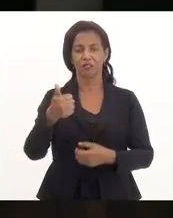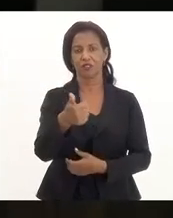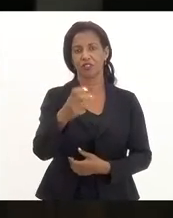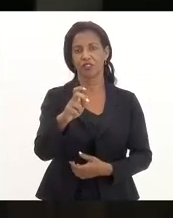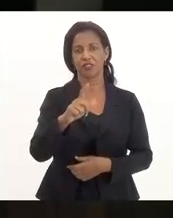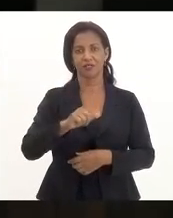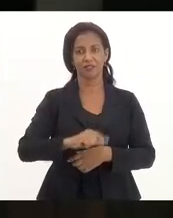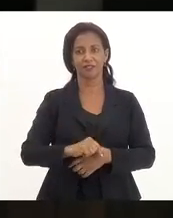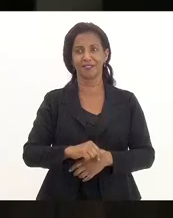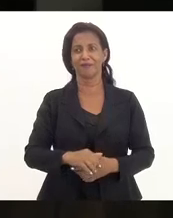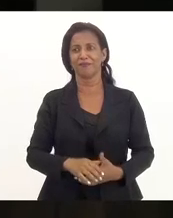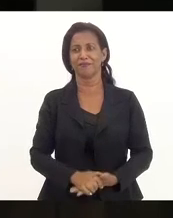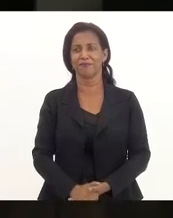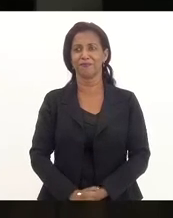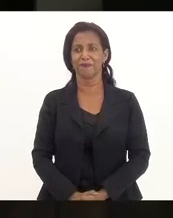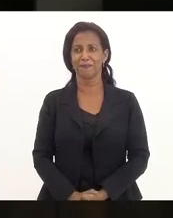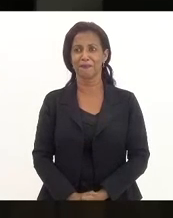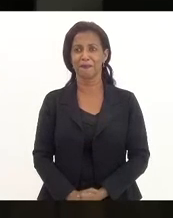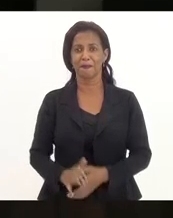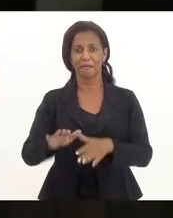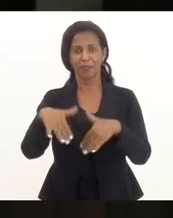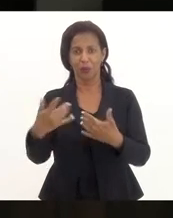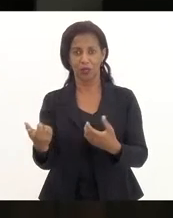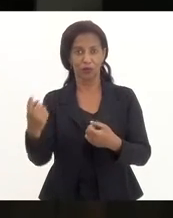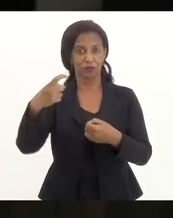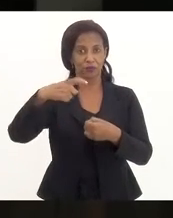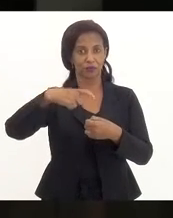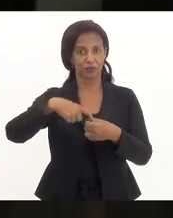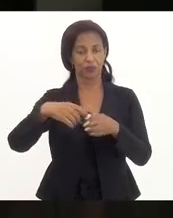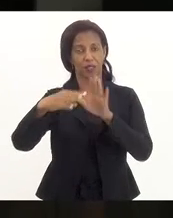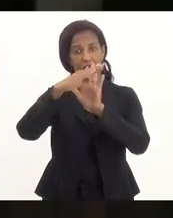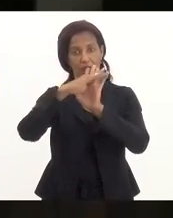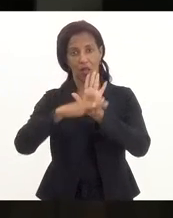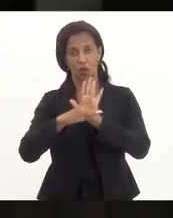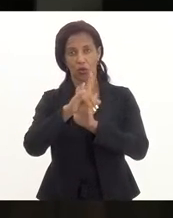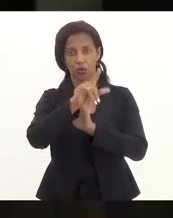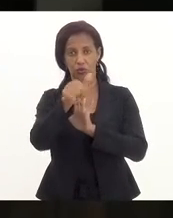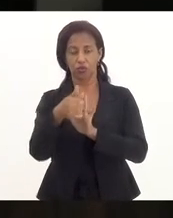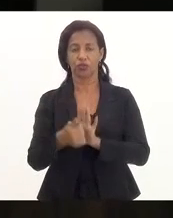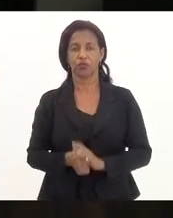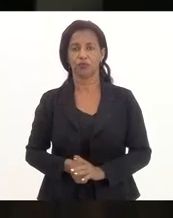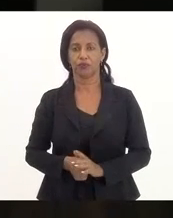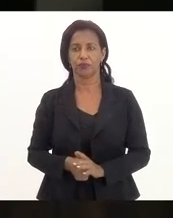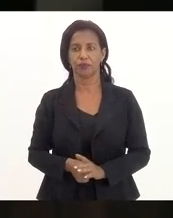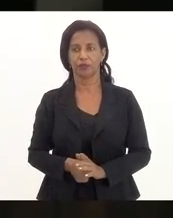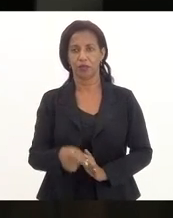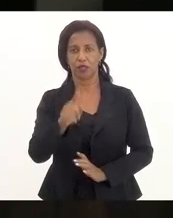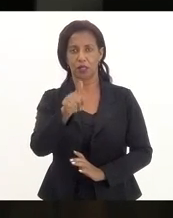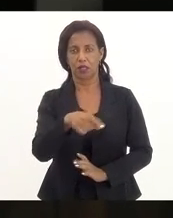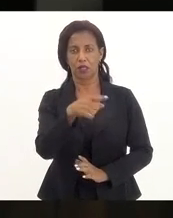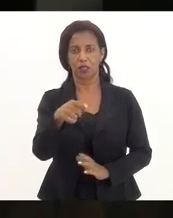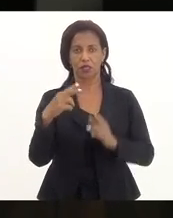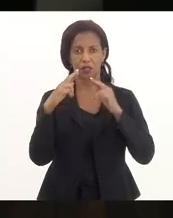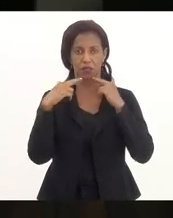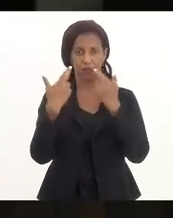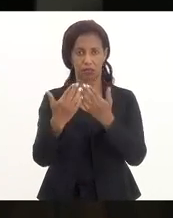horas. E aí, rapaz? Quando retornaremos à ordem do dia? Está suspensa a sessão.